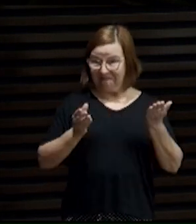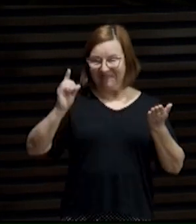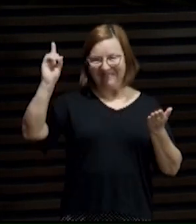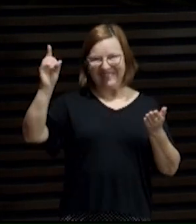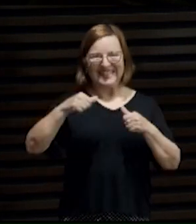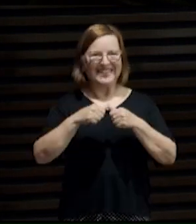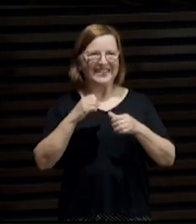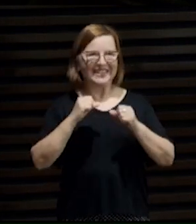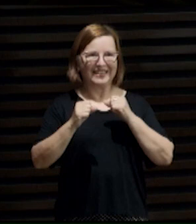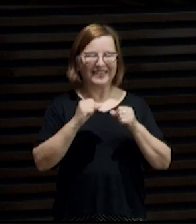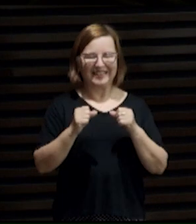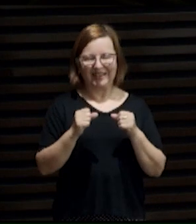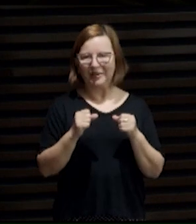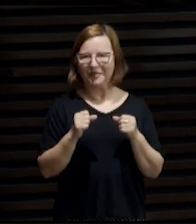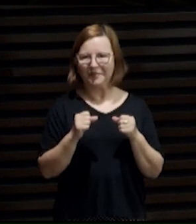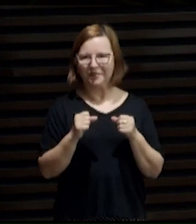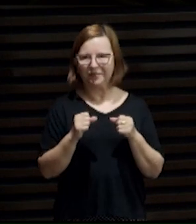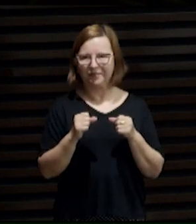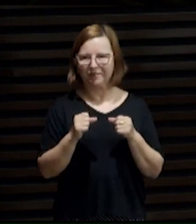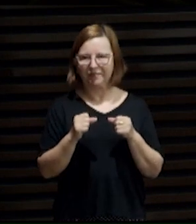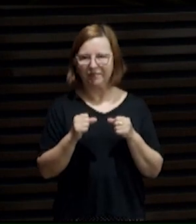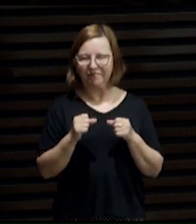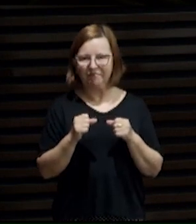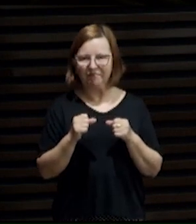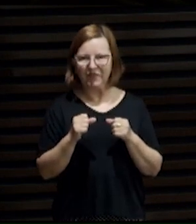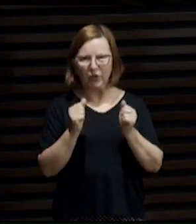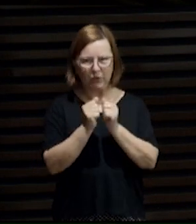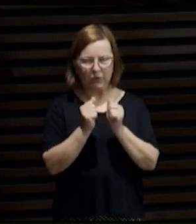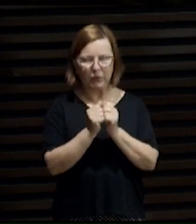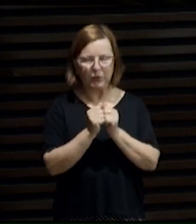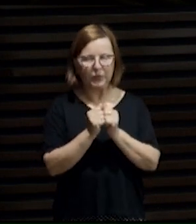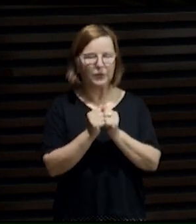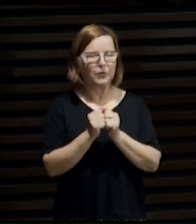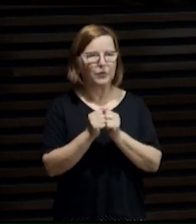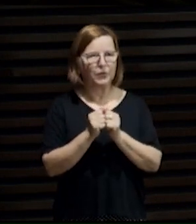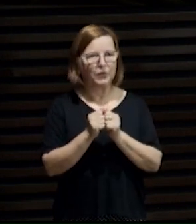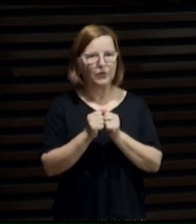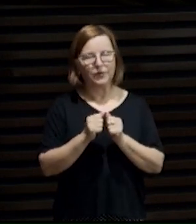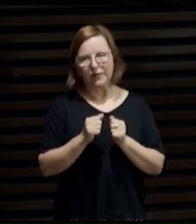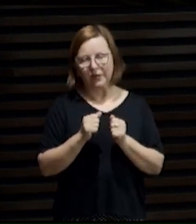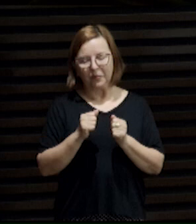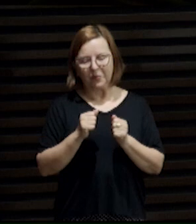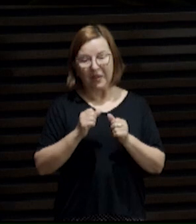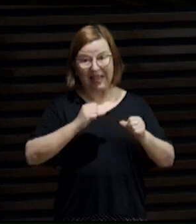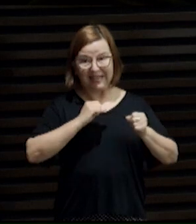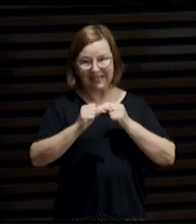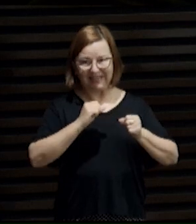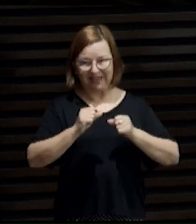Esse salmo está dentro de uma série de salmos que são conhecidos como salmos de